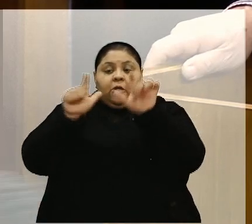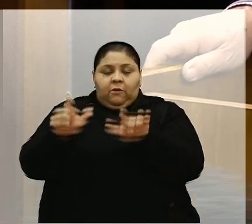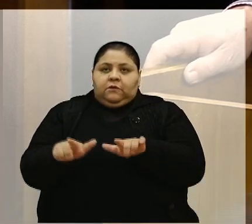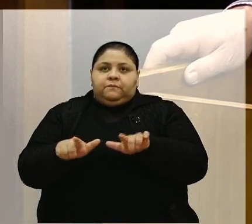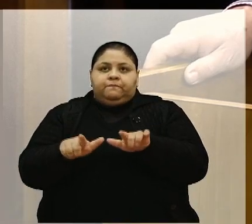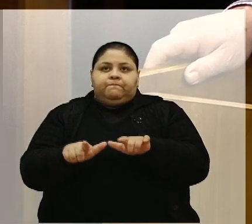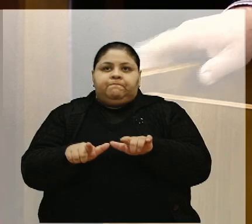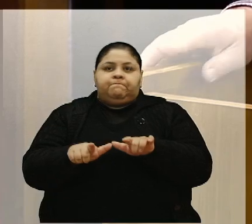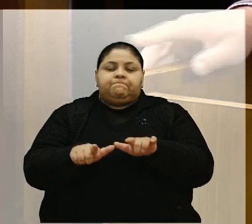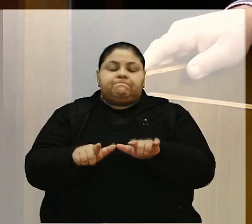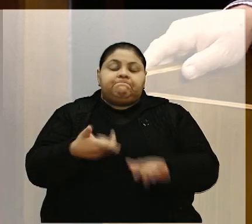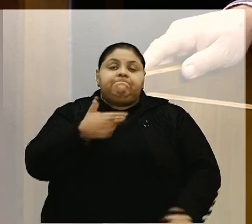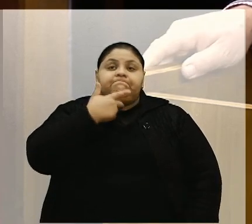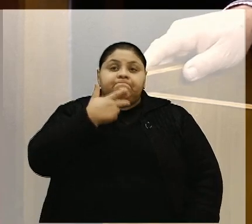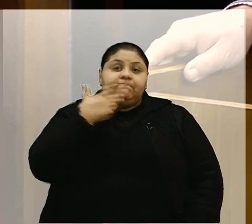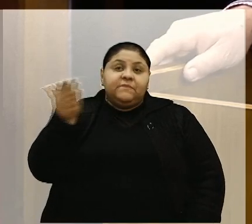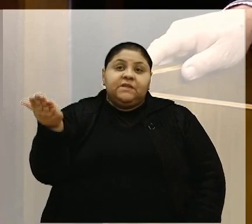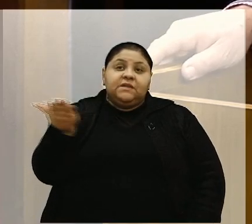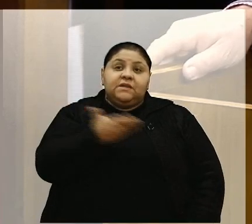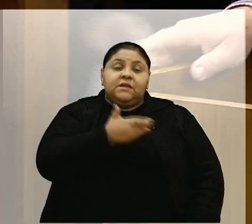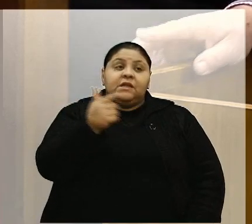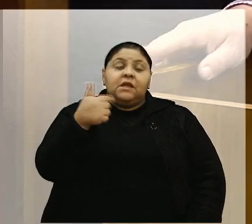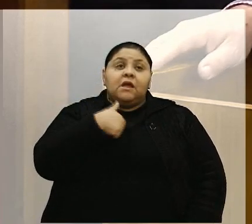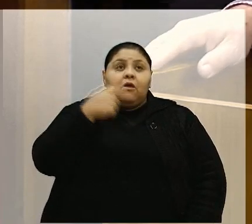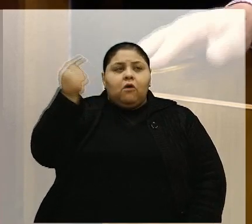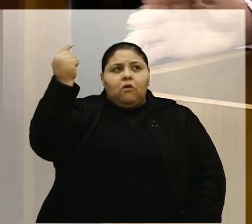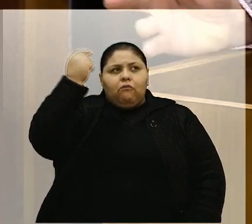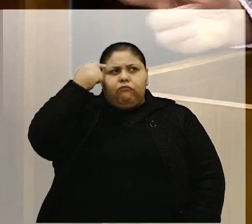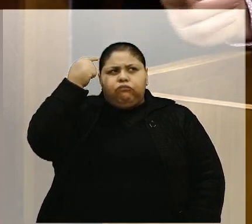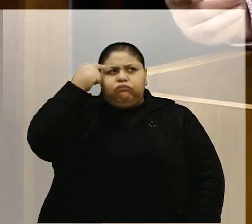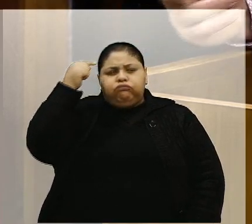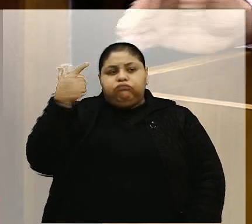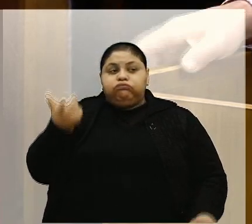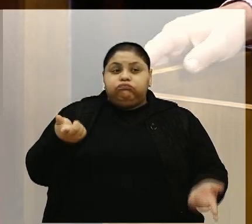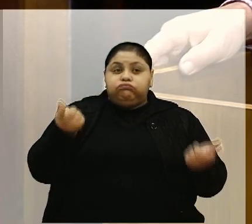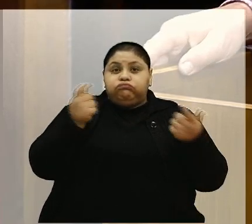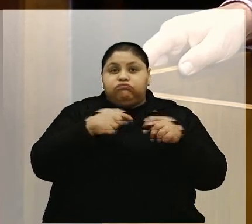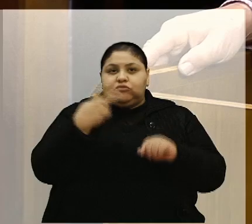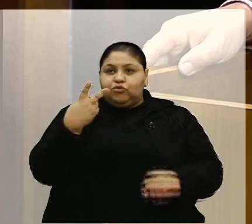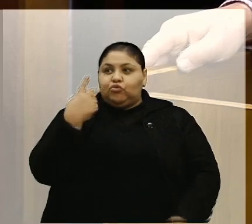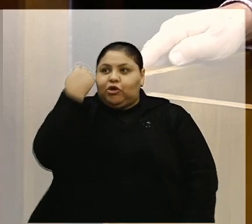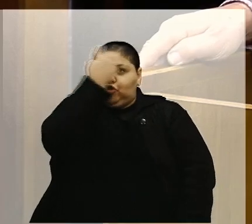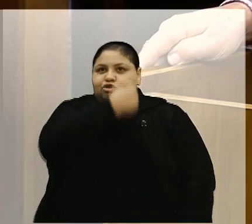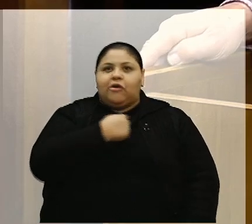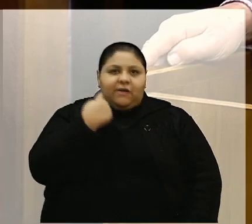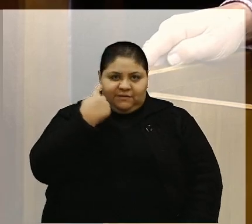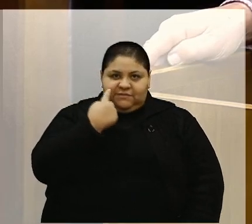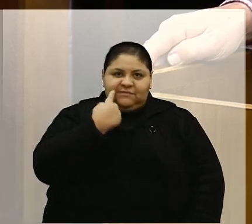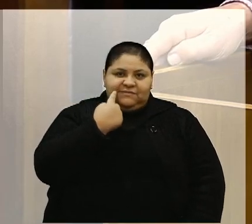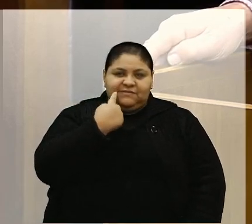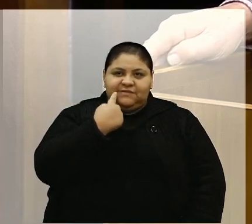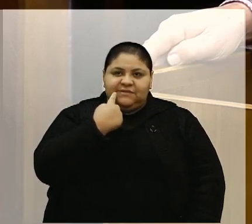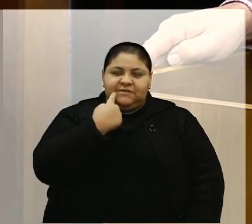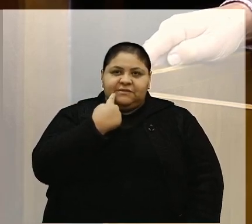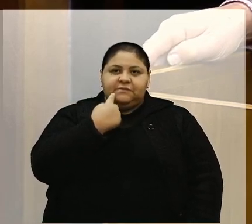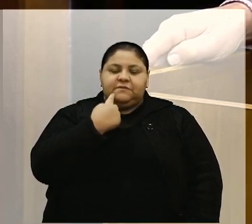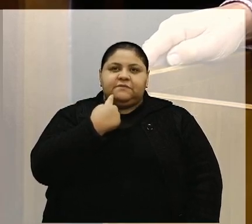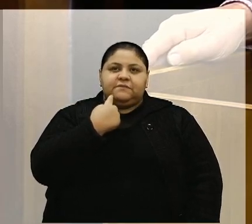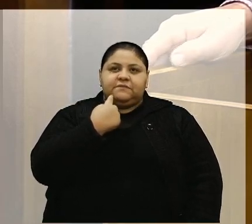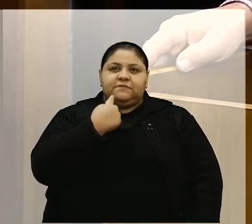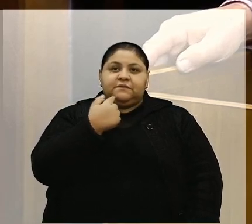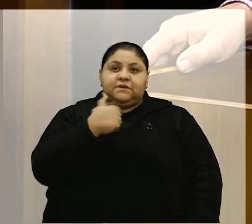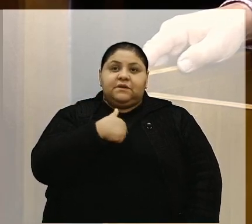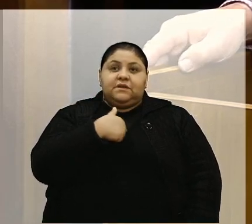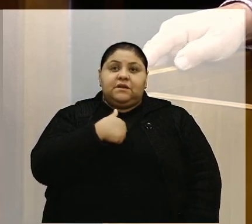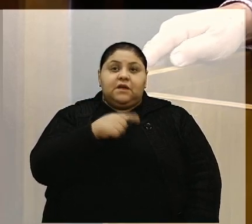Eu confesso a vocês que eu estava ali pensando, talvez eu precisaria de 2 horas daquilo que eu